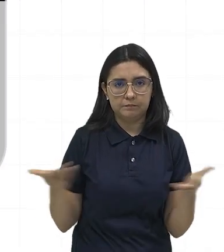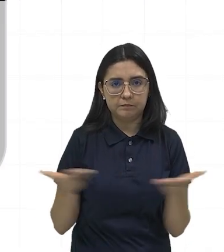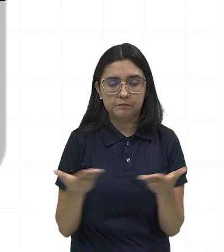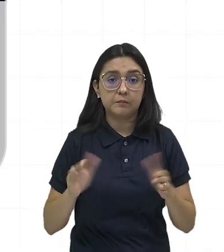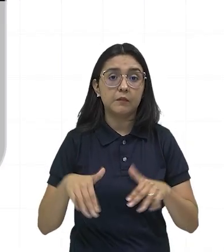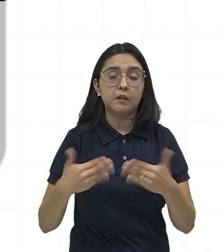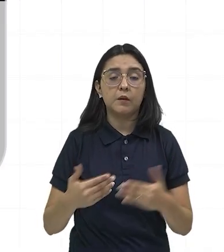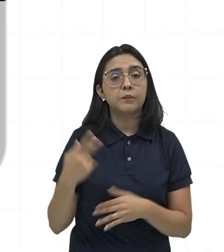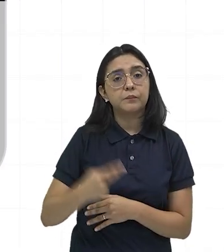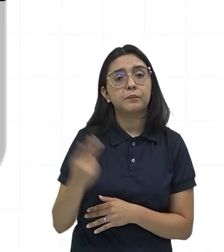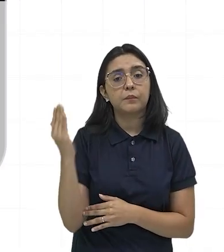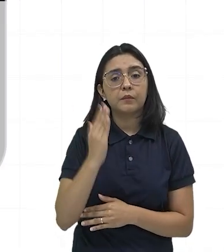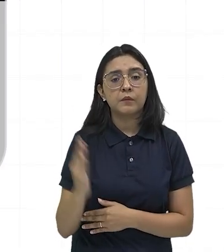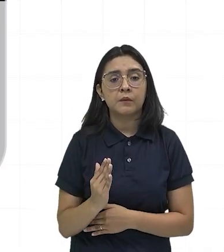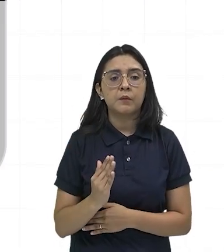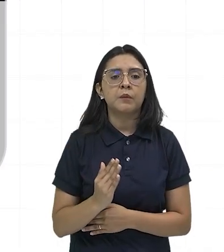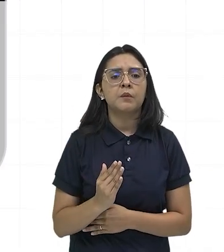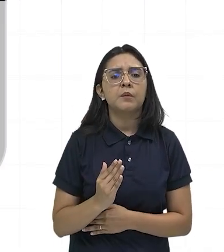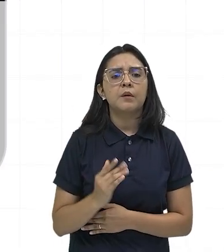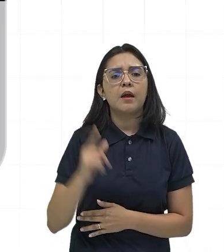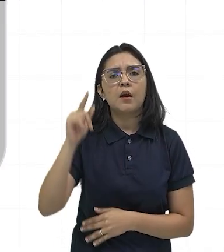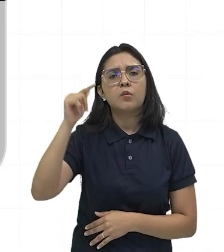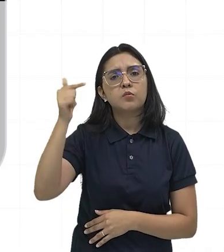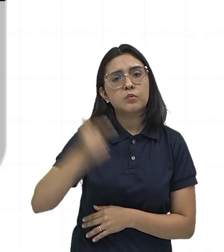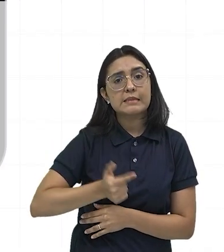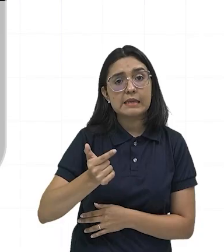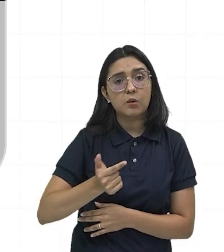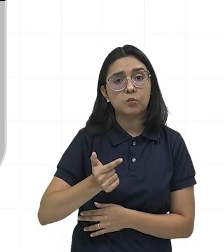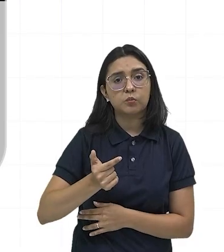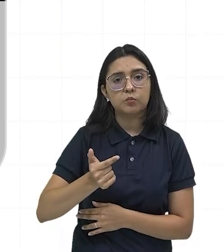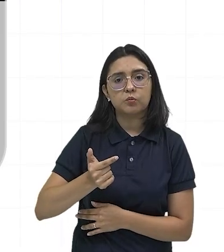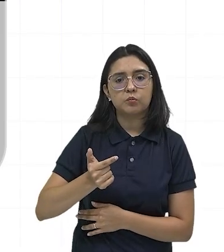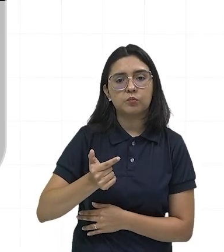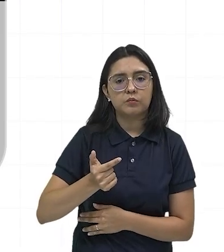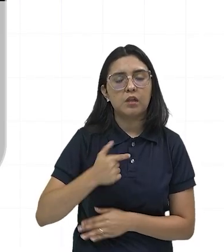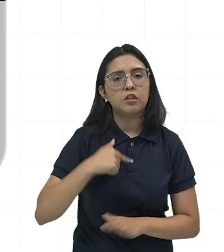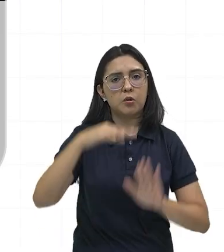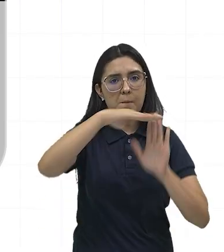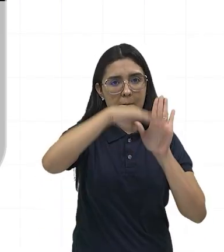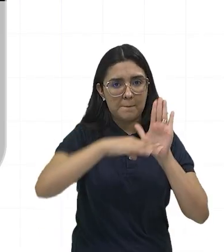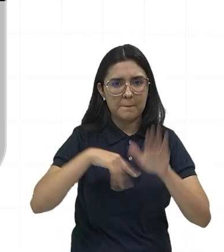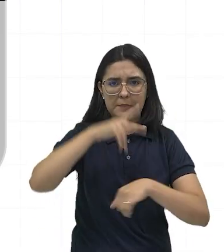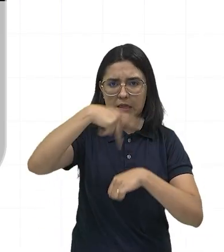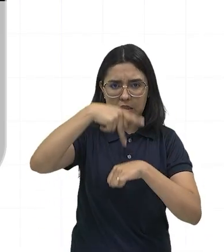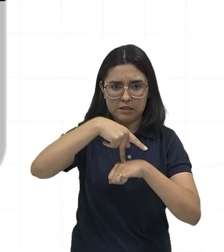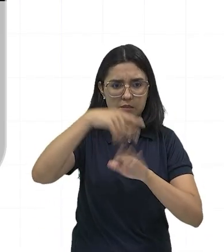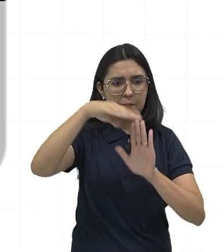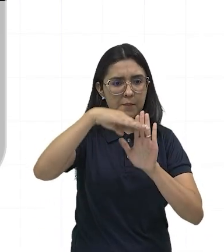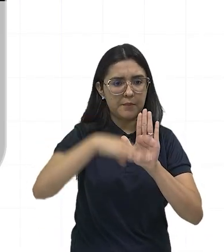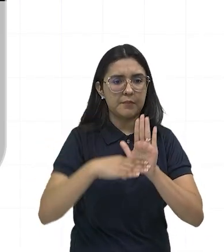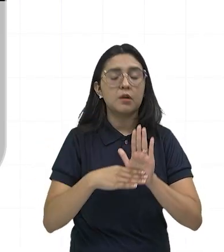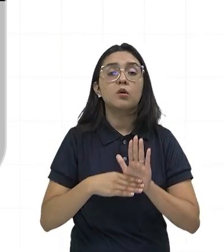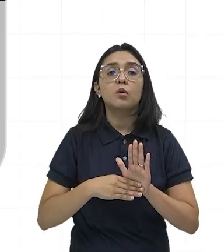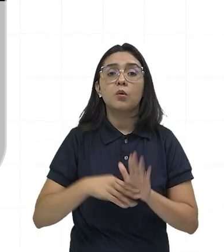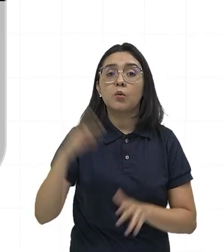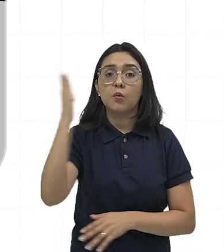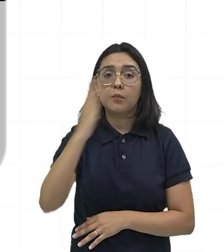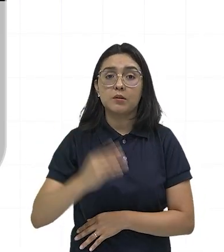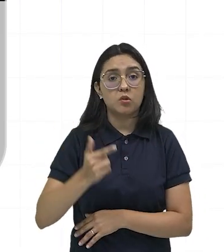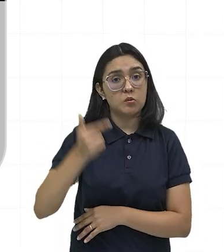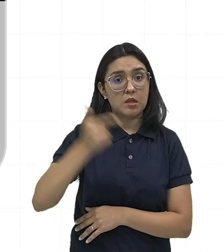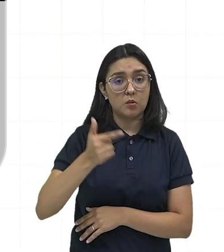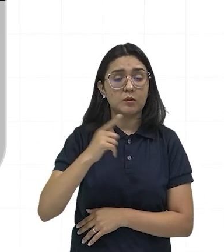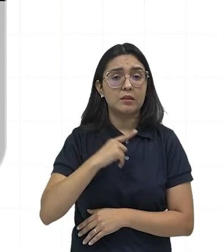atualmente, o Brasil é o segundo entre os países que tem mais focos de